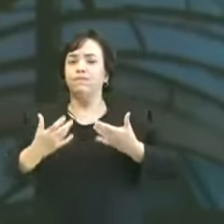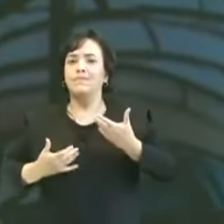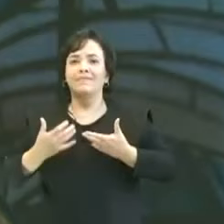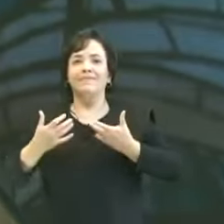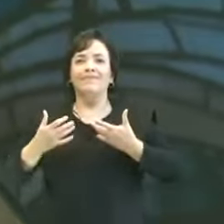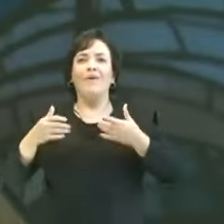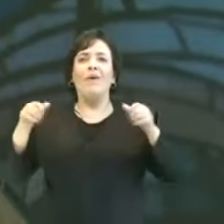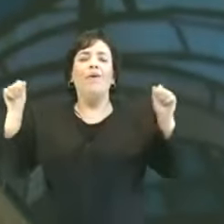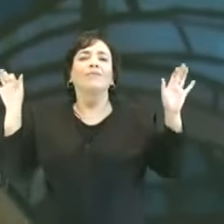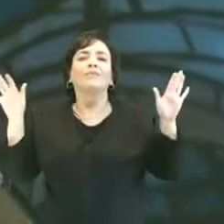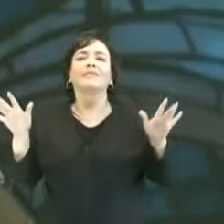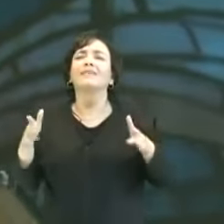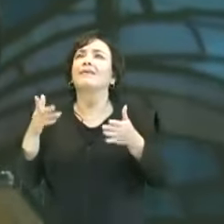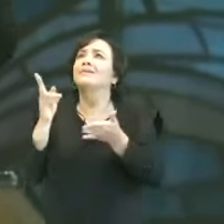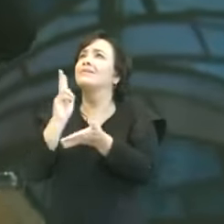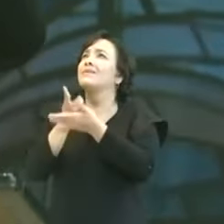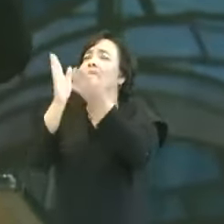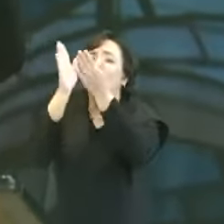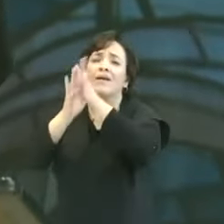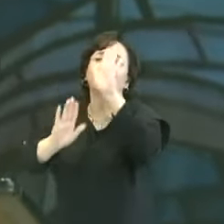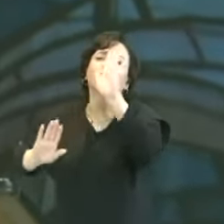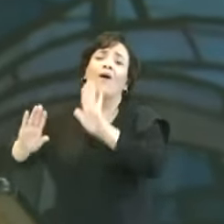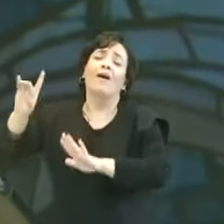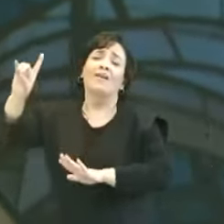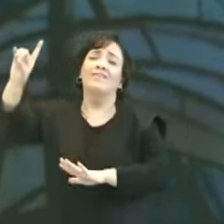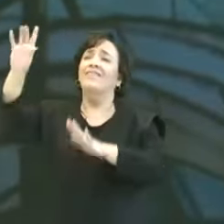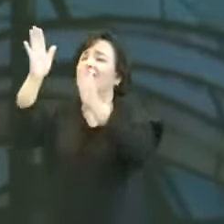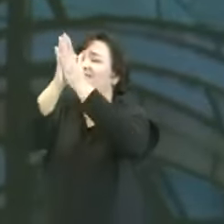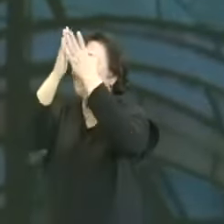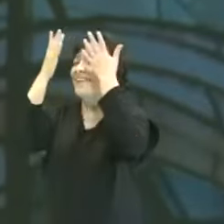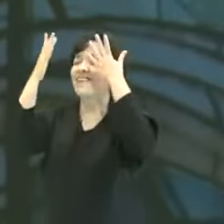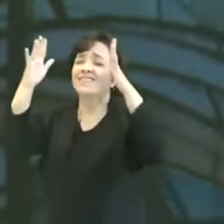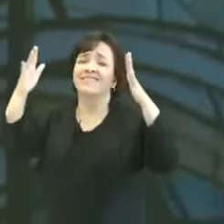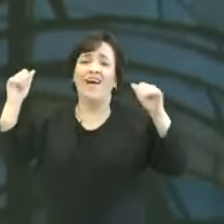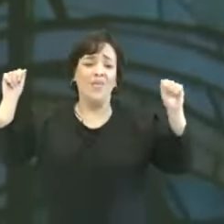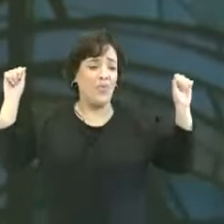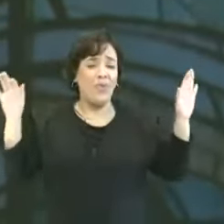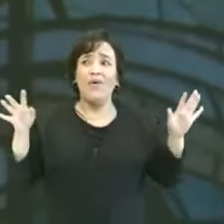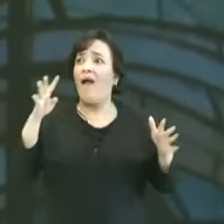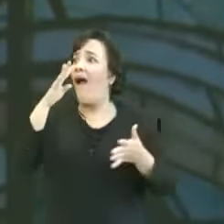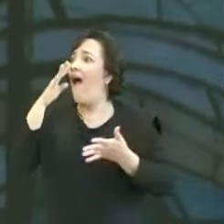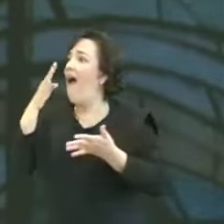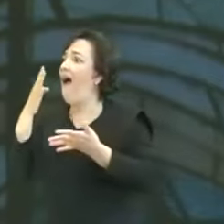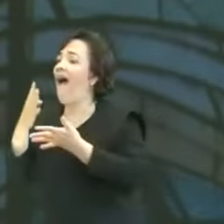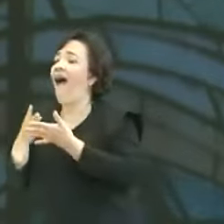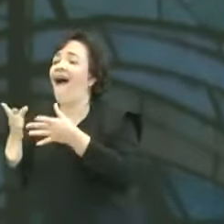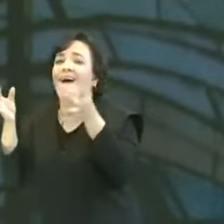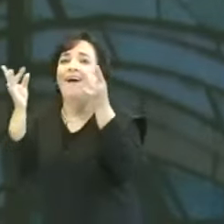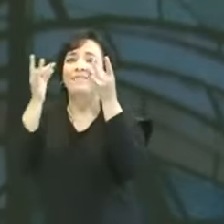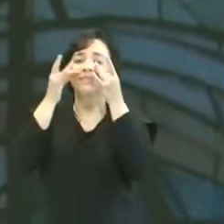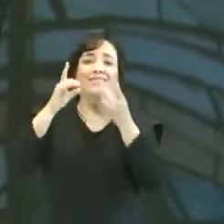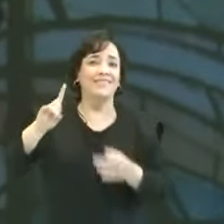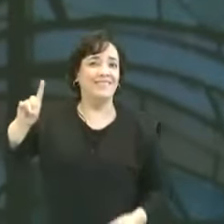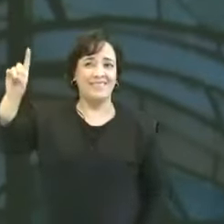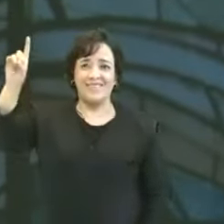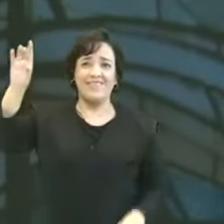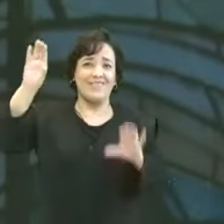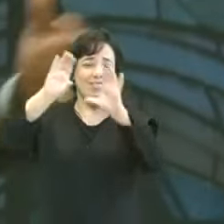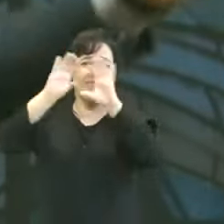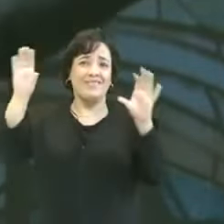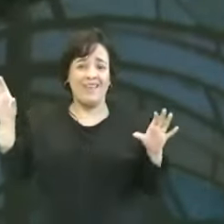o adoram, mais o exaltam, mais fascinados são pela presença do Senhor. A Bíblia nos mostra